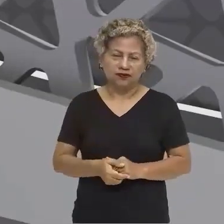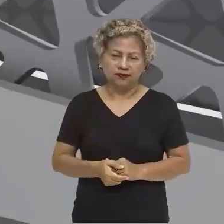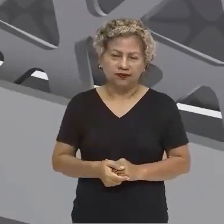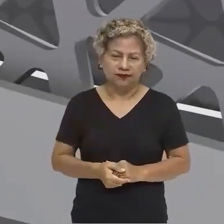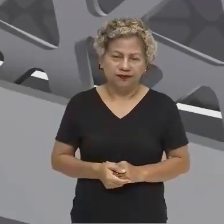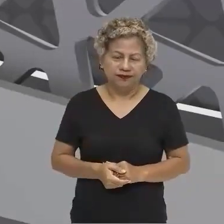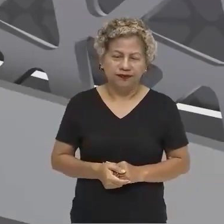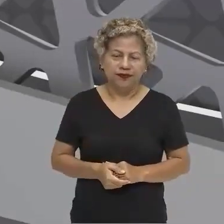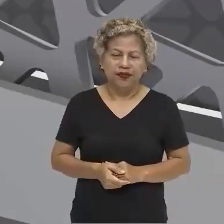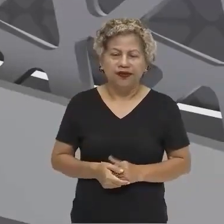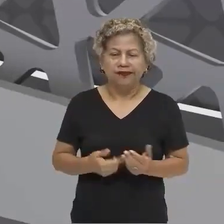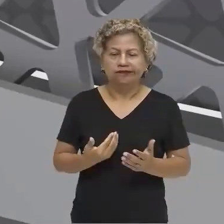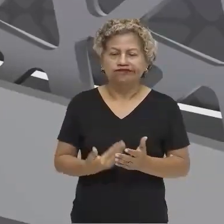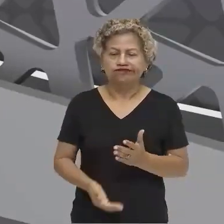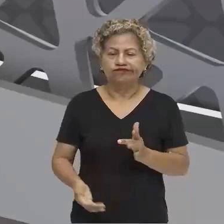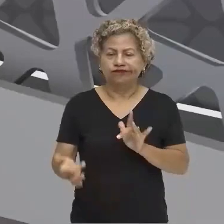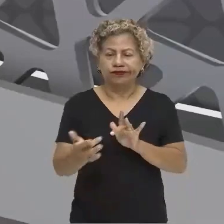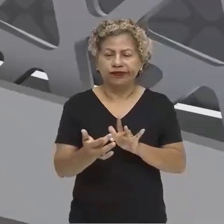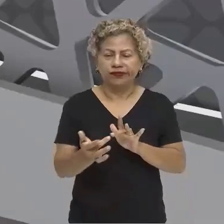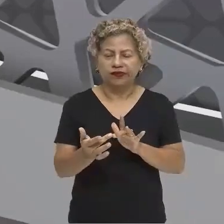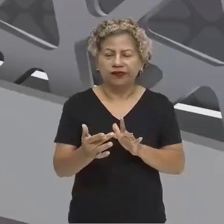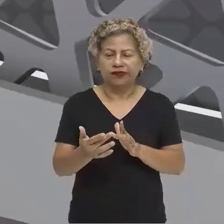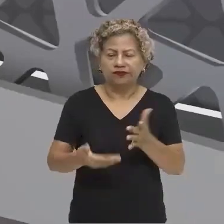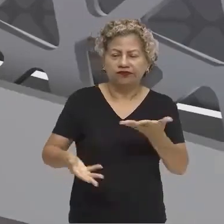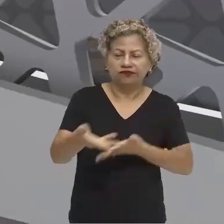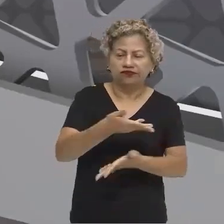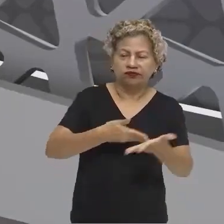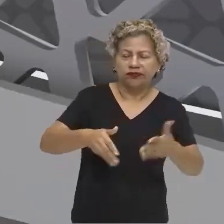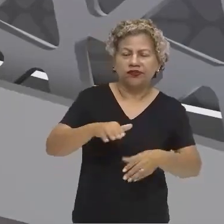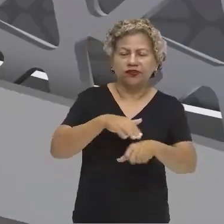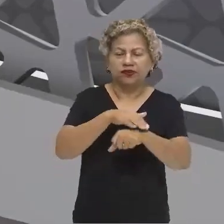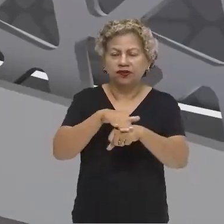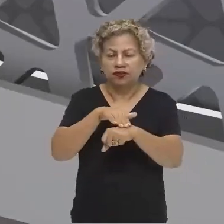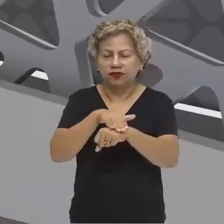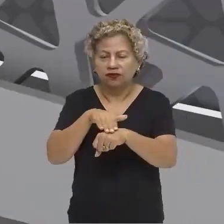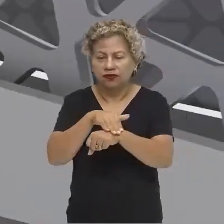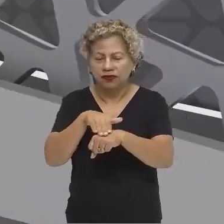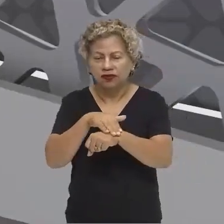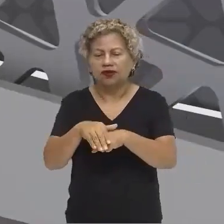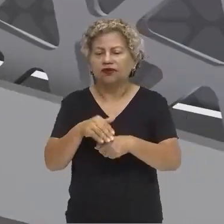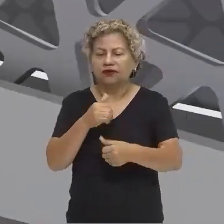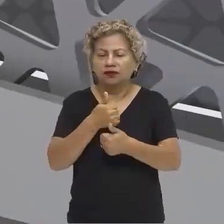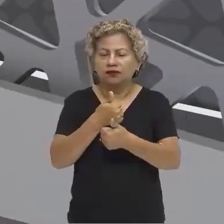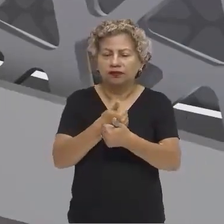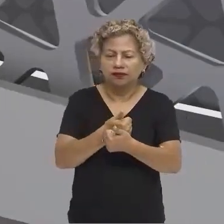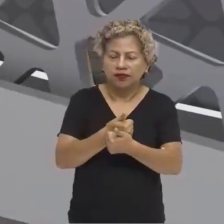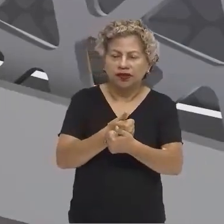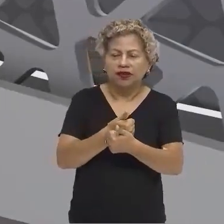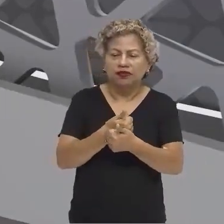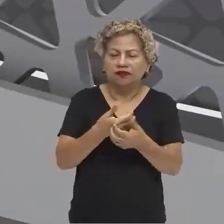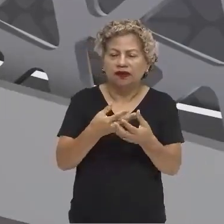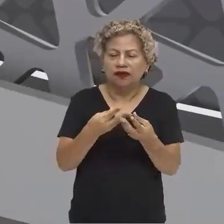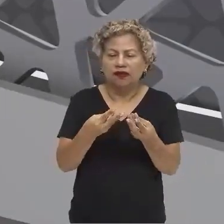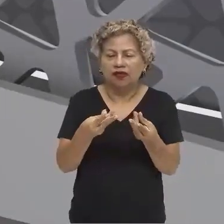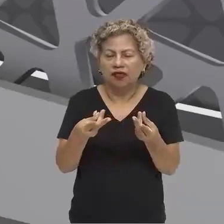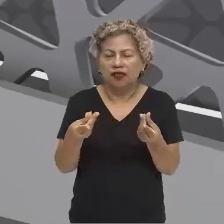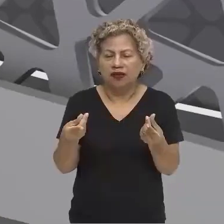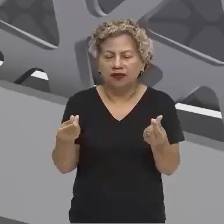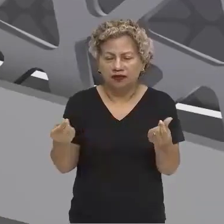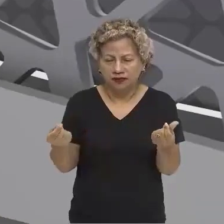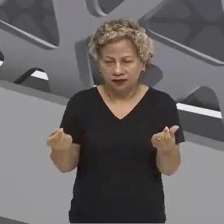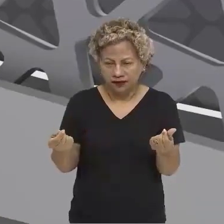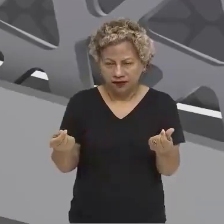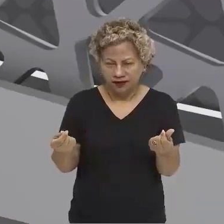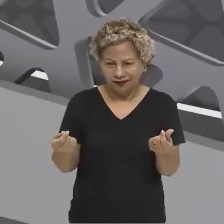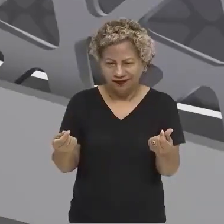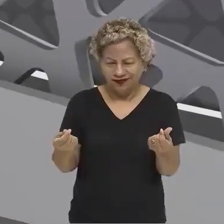aí esse contato, essa troca de conversar, de estar mais próximo, vai se acabando, vai terminando,